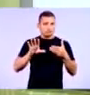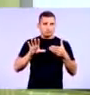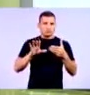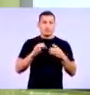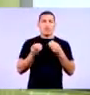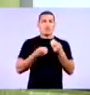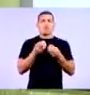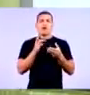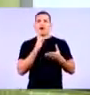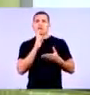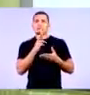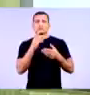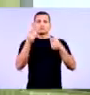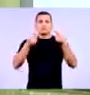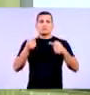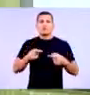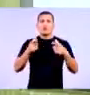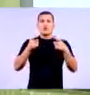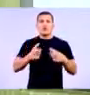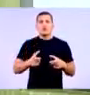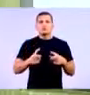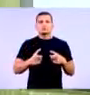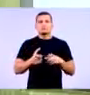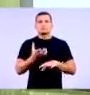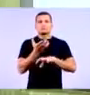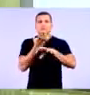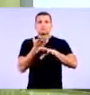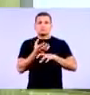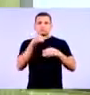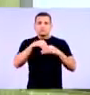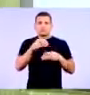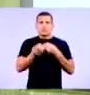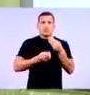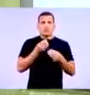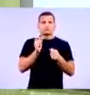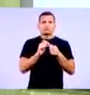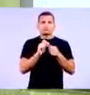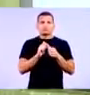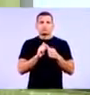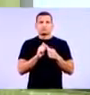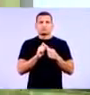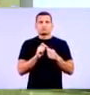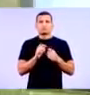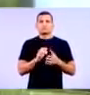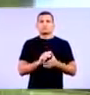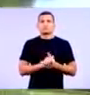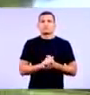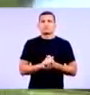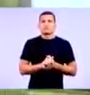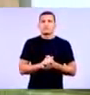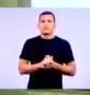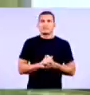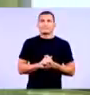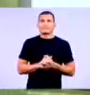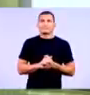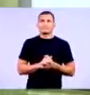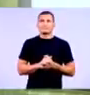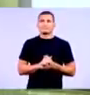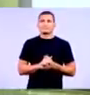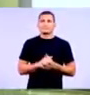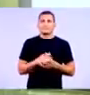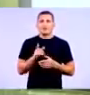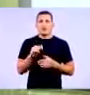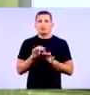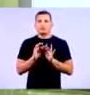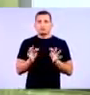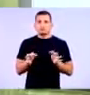responder o questionário, professora? Onde que vai estar dentro da disciplina? Como que eu vou realizar o procedimento? O procedimento, ele também é simples.